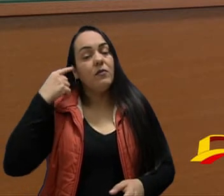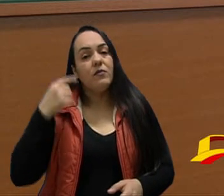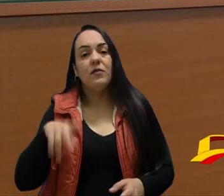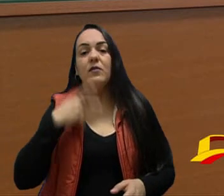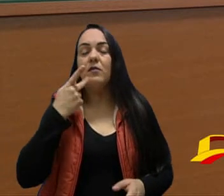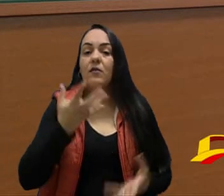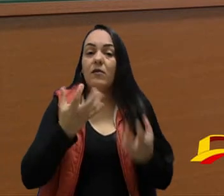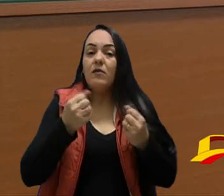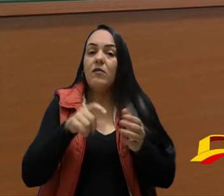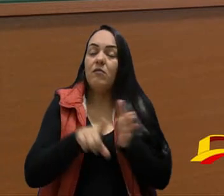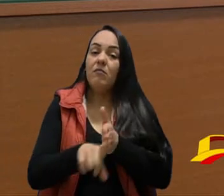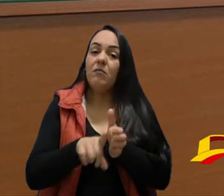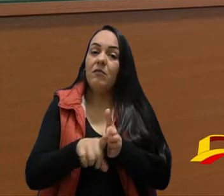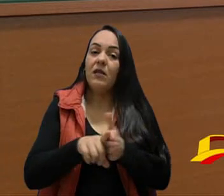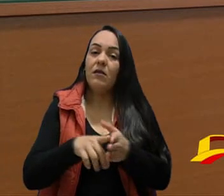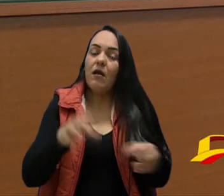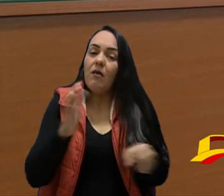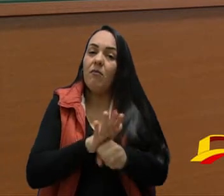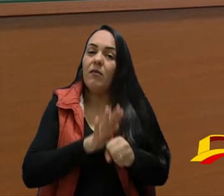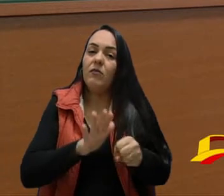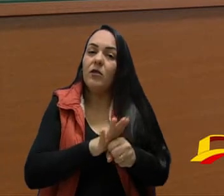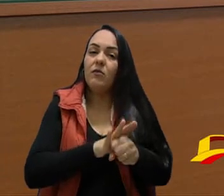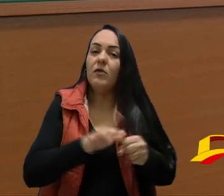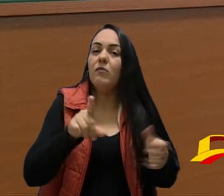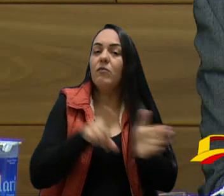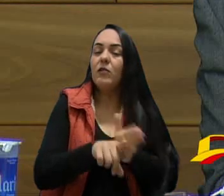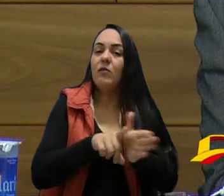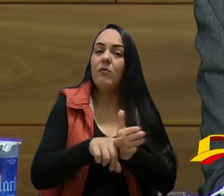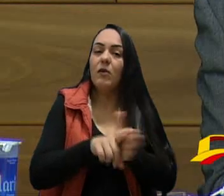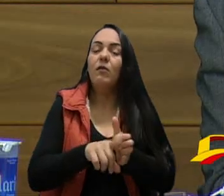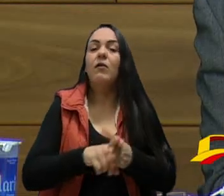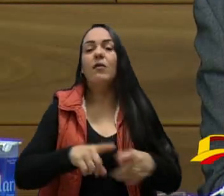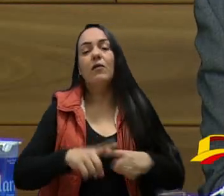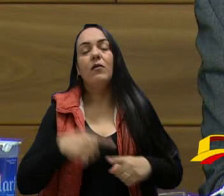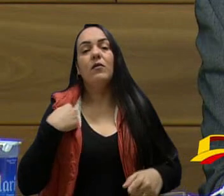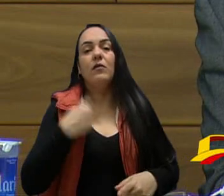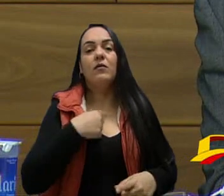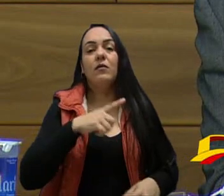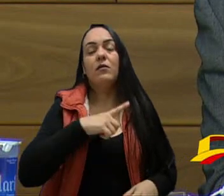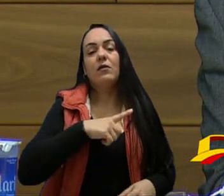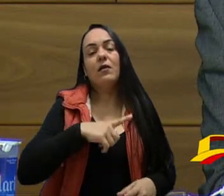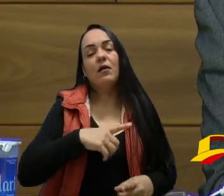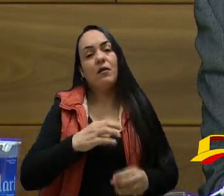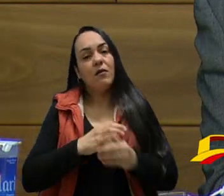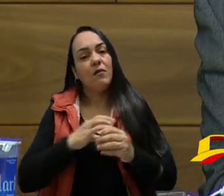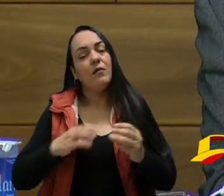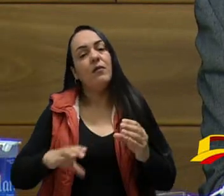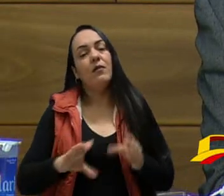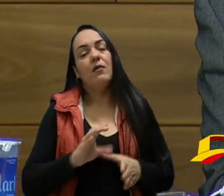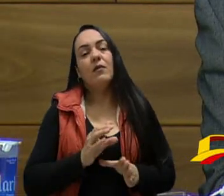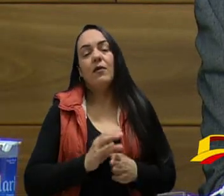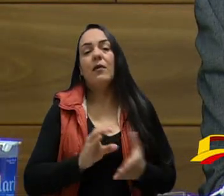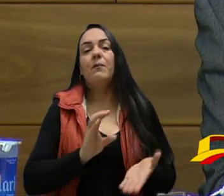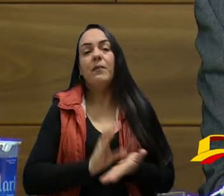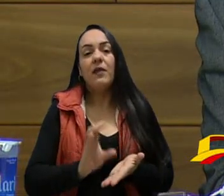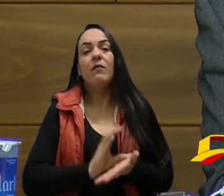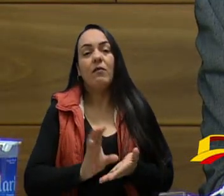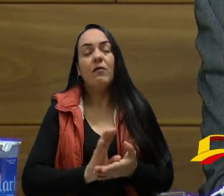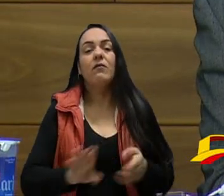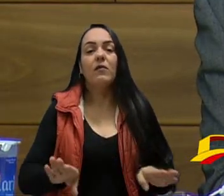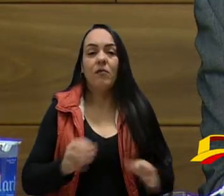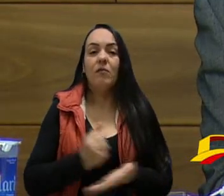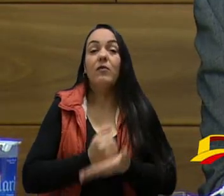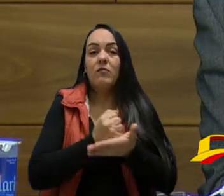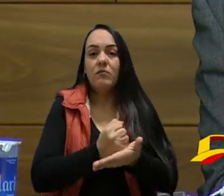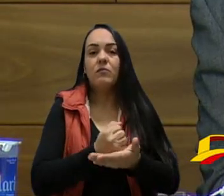perguntas ó vereador complementando também com ela só pergunta da policlínica nós temos a nossa coordenadora aqui dra maria fernanda ela